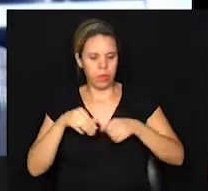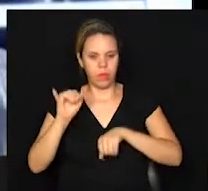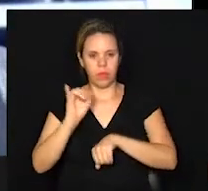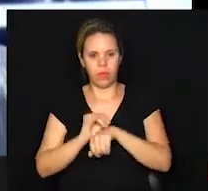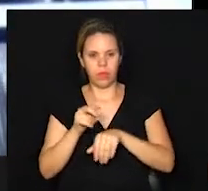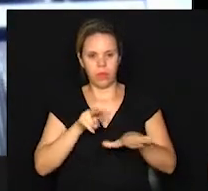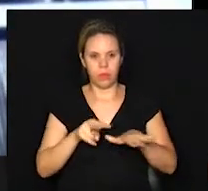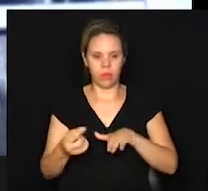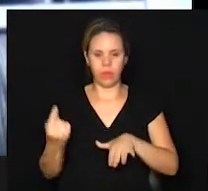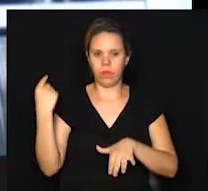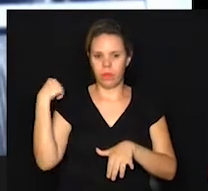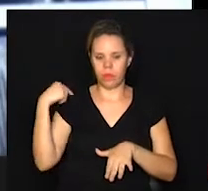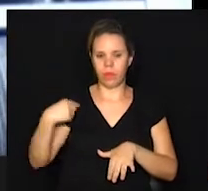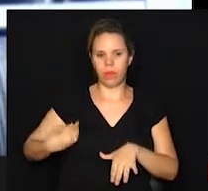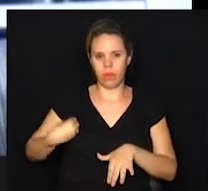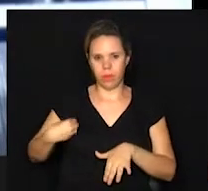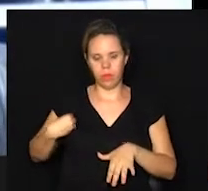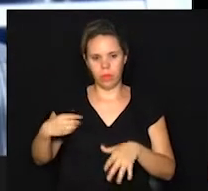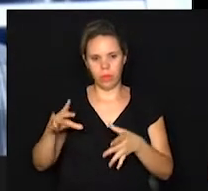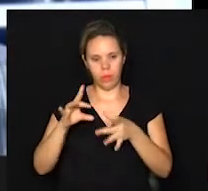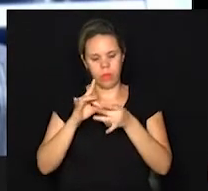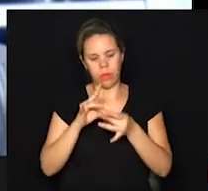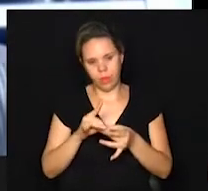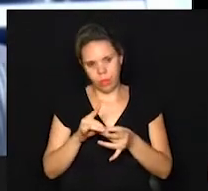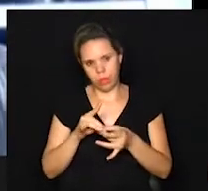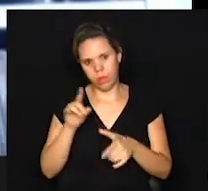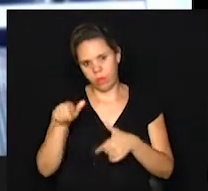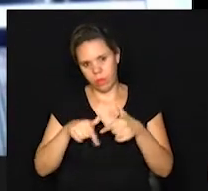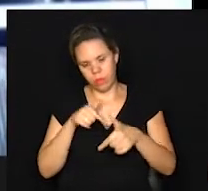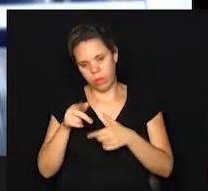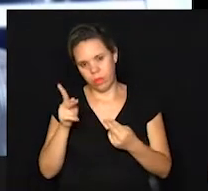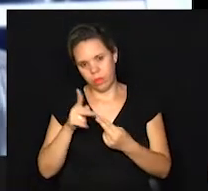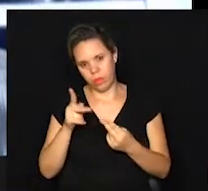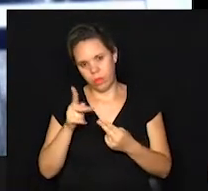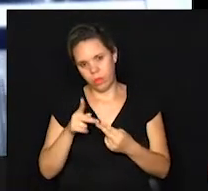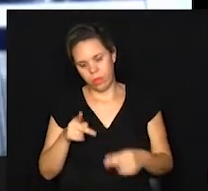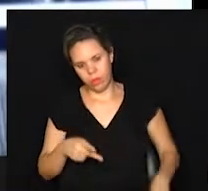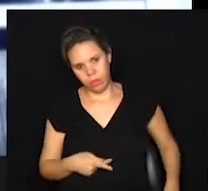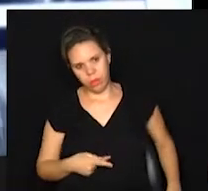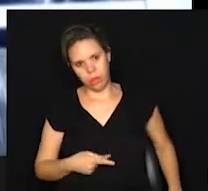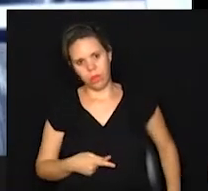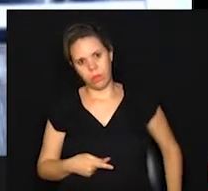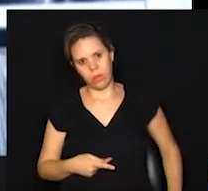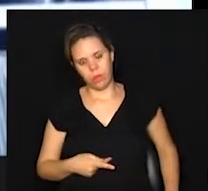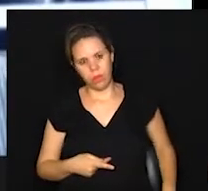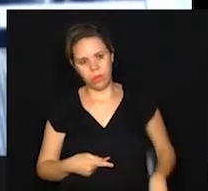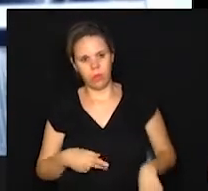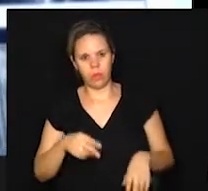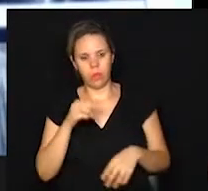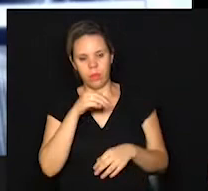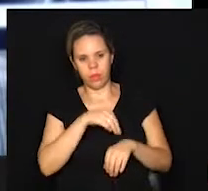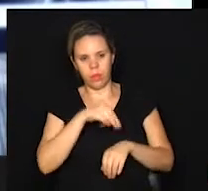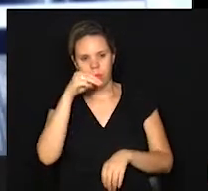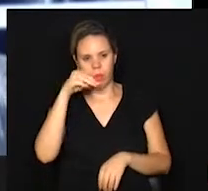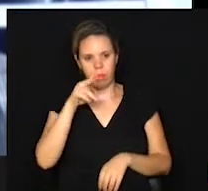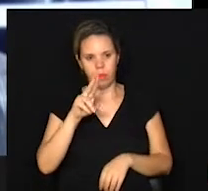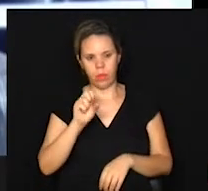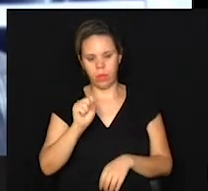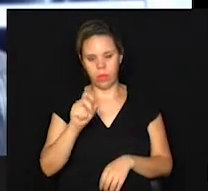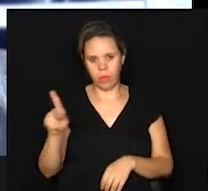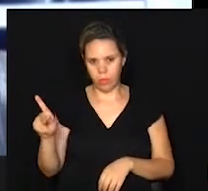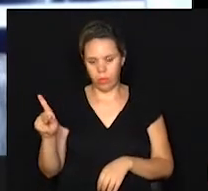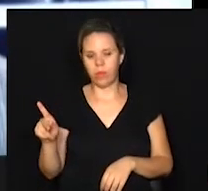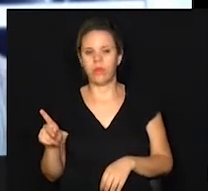ainda estava vinculado à Unip, né? Enfim, mestre pela USP, integração na